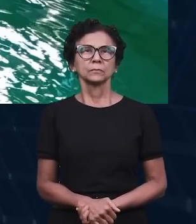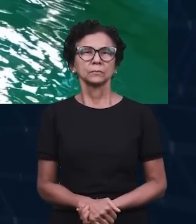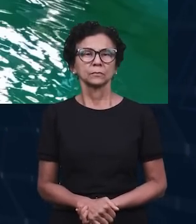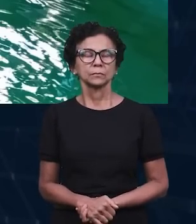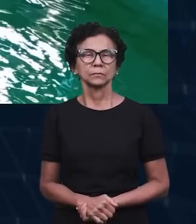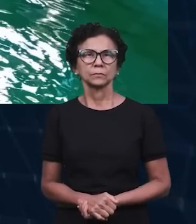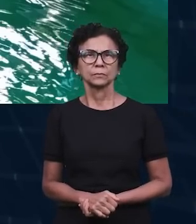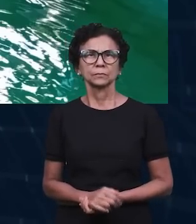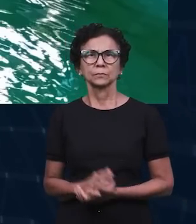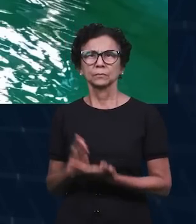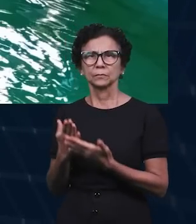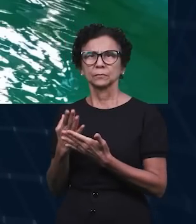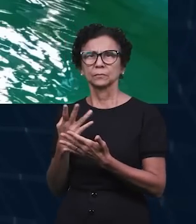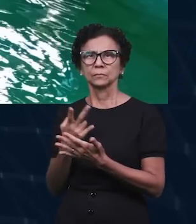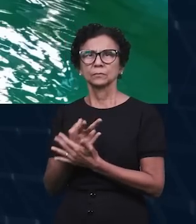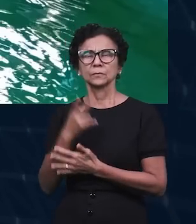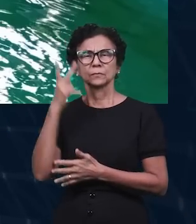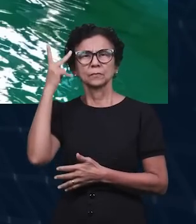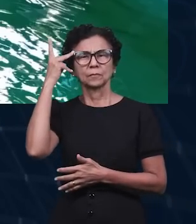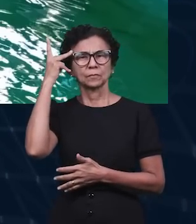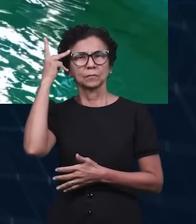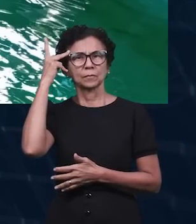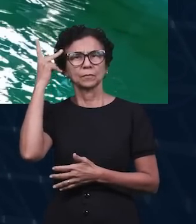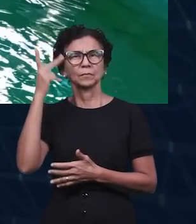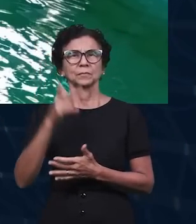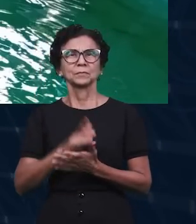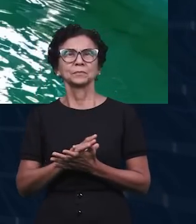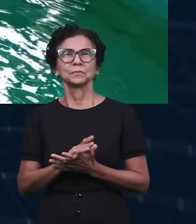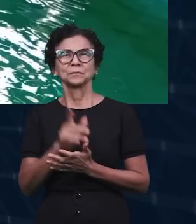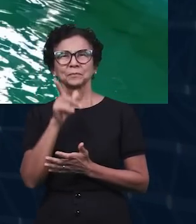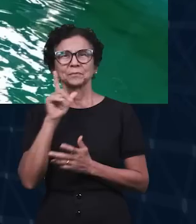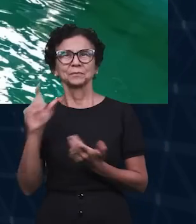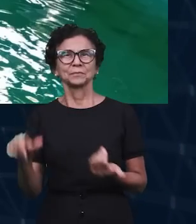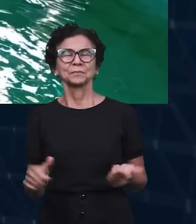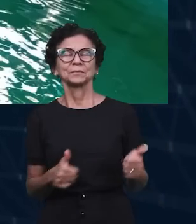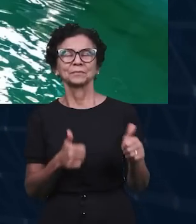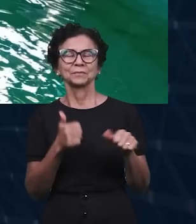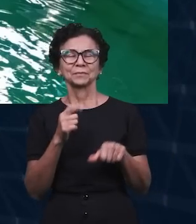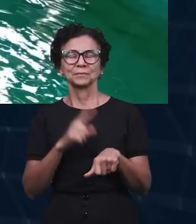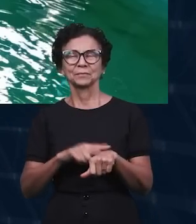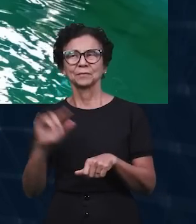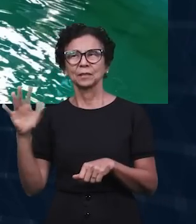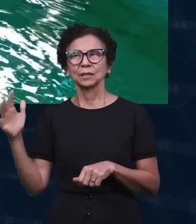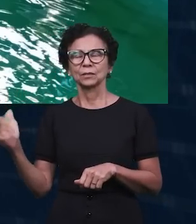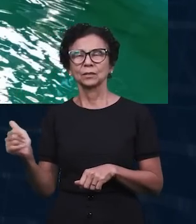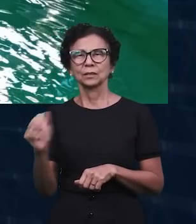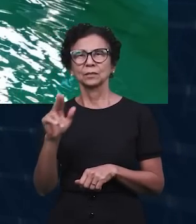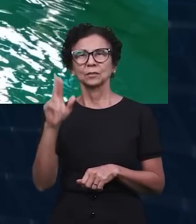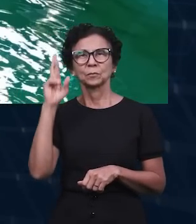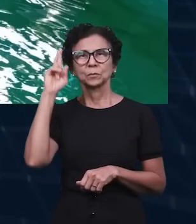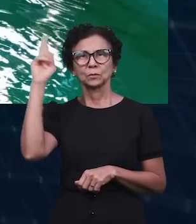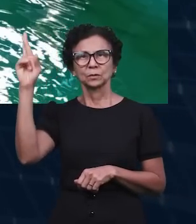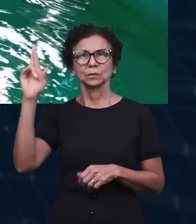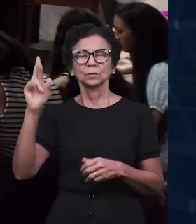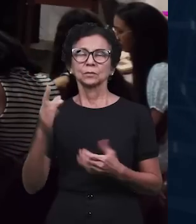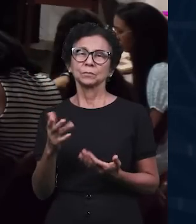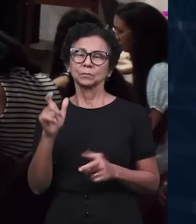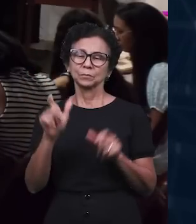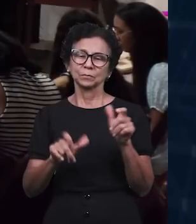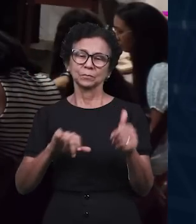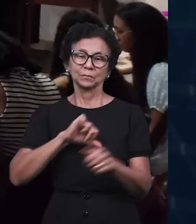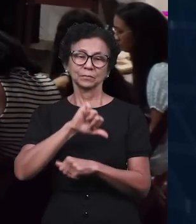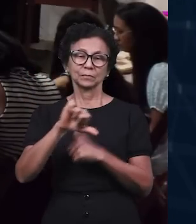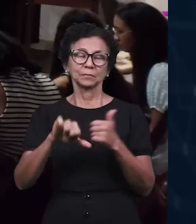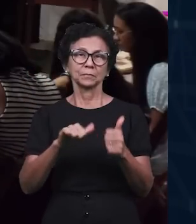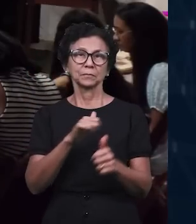Bananal realizou um batismo no Mana Luz. Foi um momento especial de adoração e celebração pelo novo nascimento. Aleluia! Foi